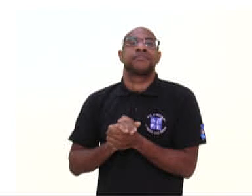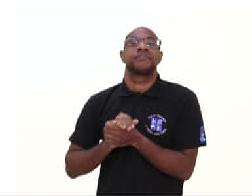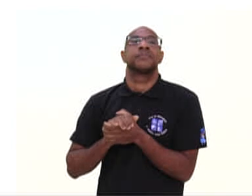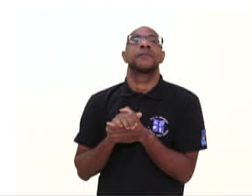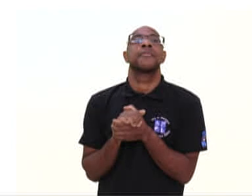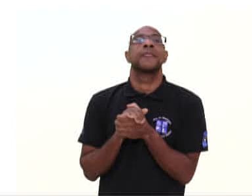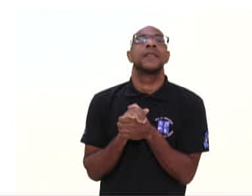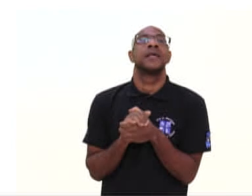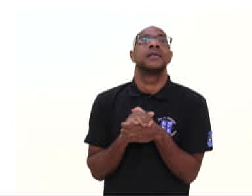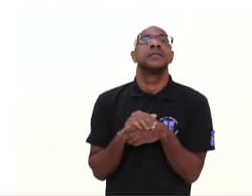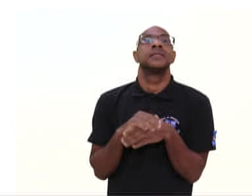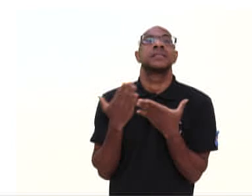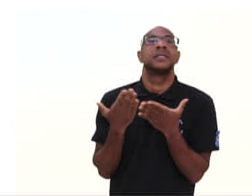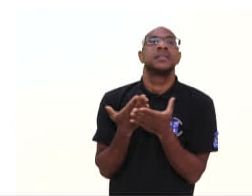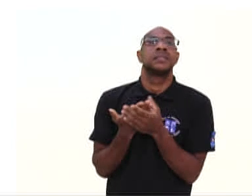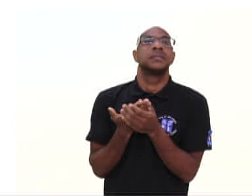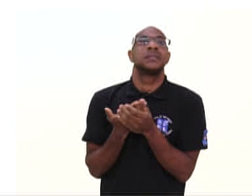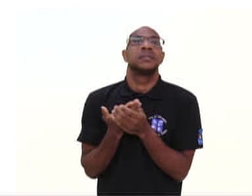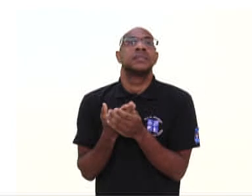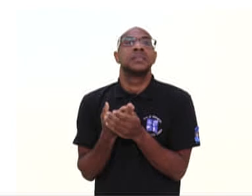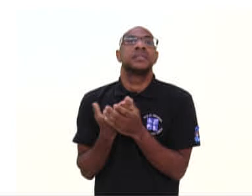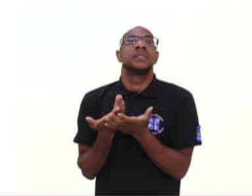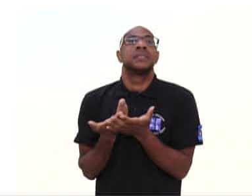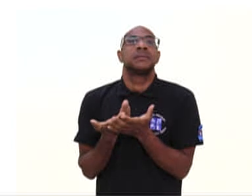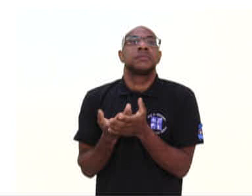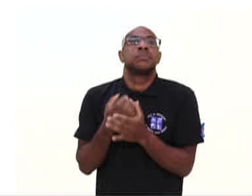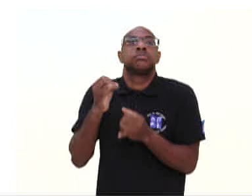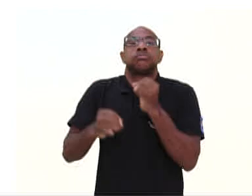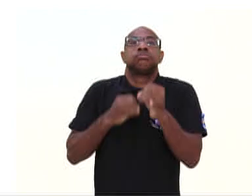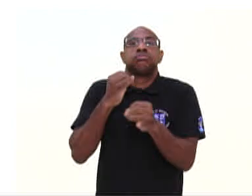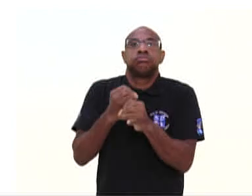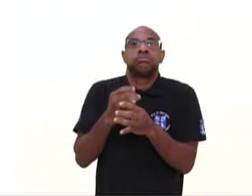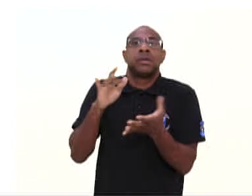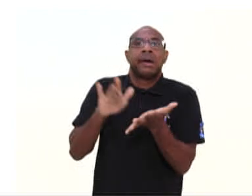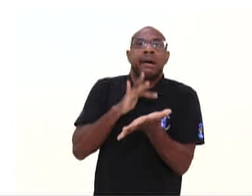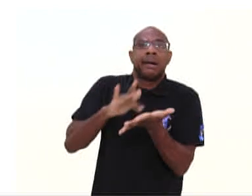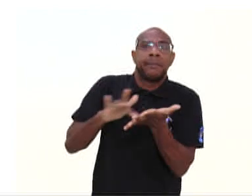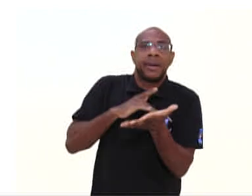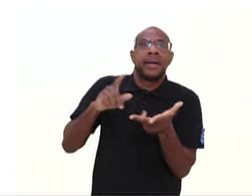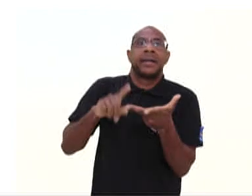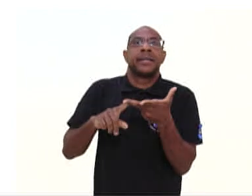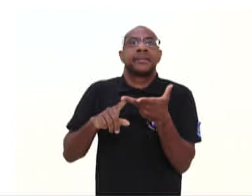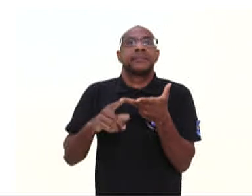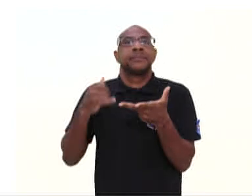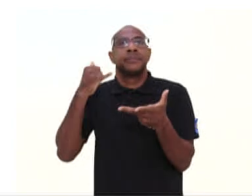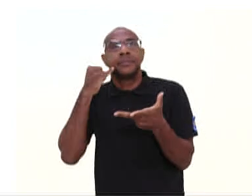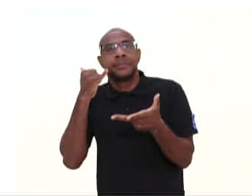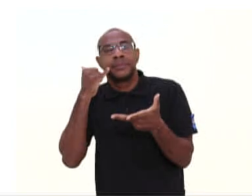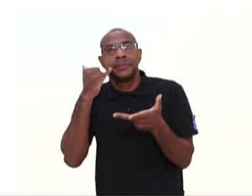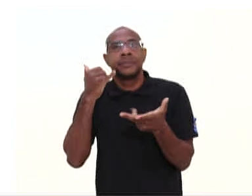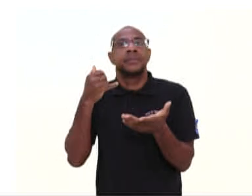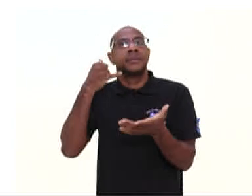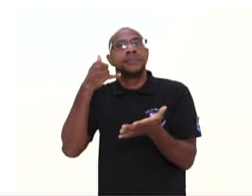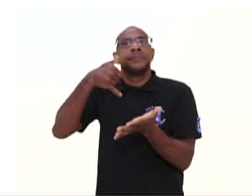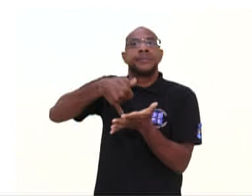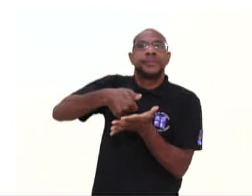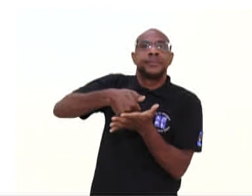Pois bem, posse de microcomputador, tablet, telefone fixo e celular. Em